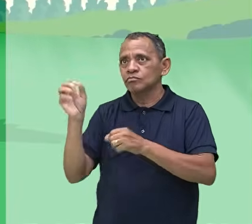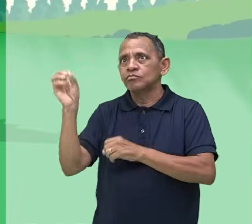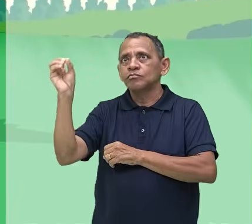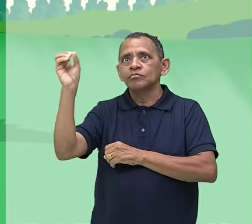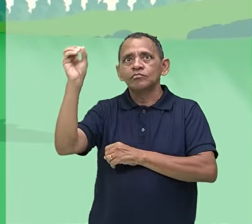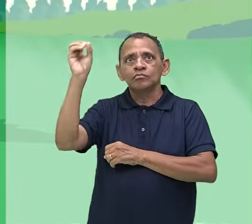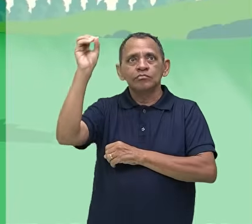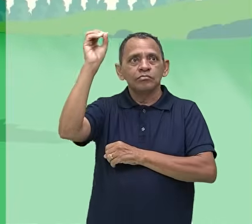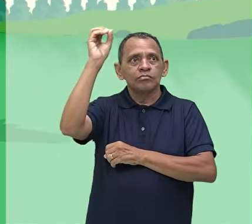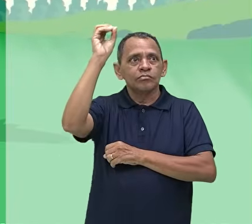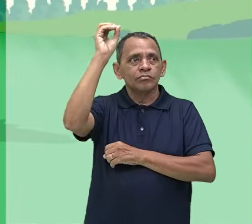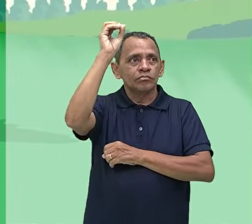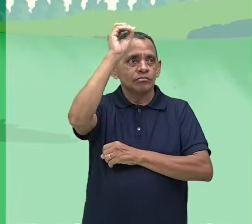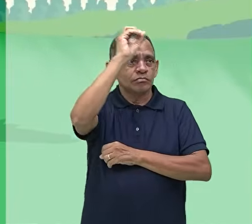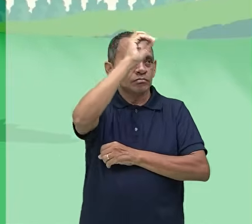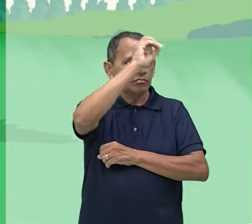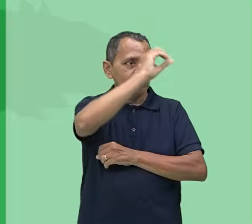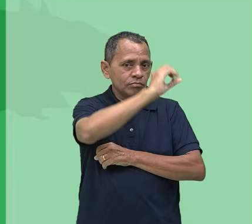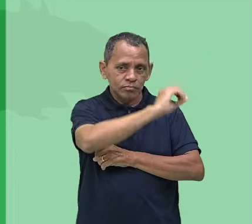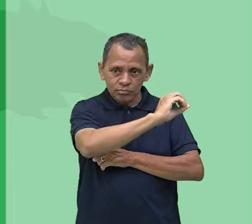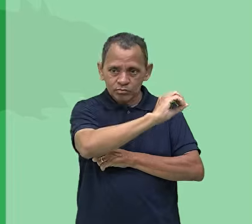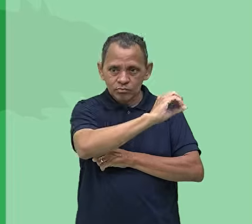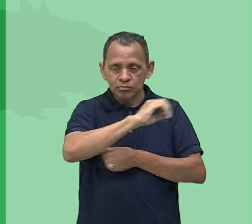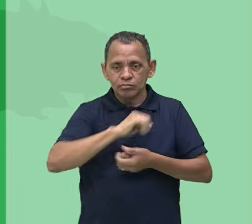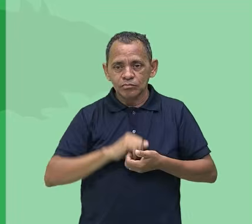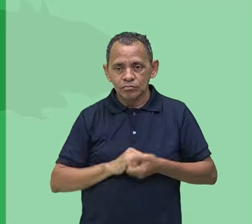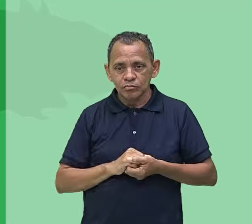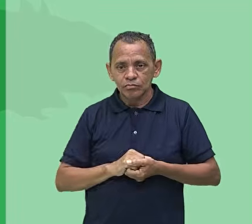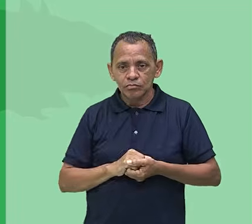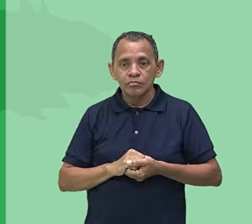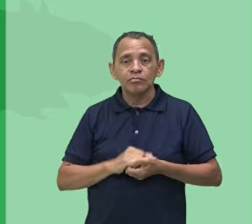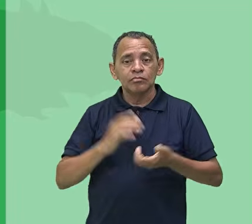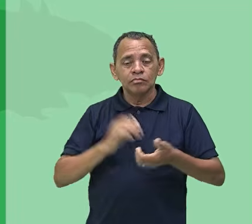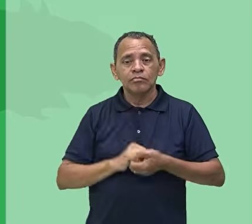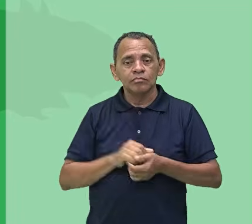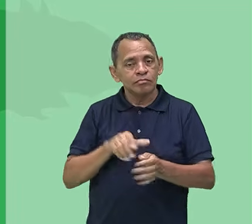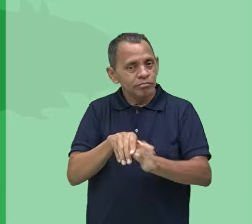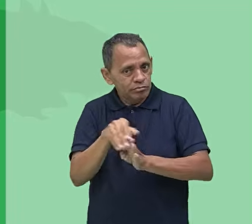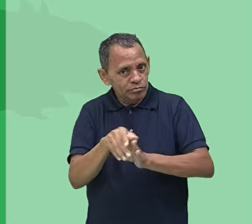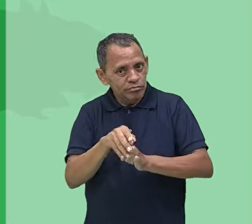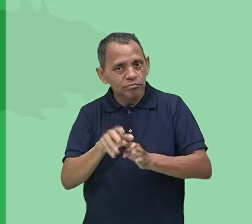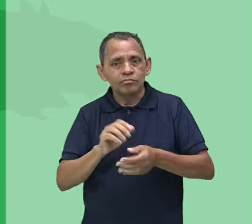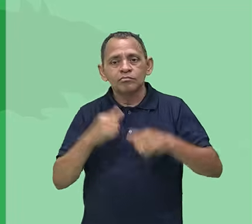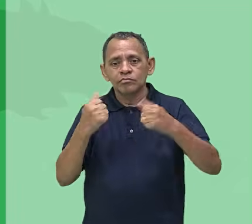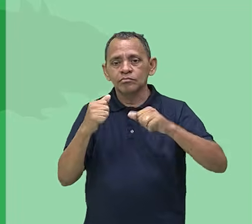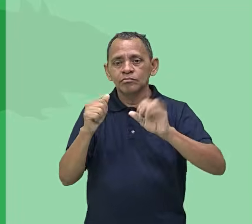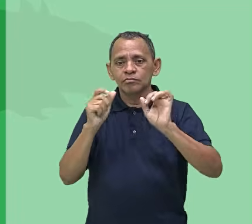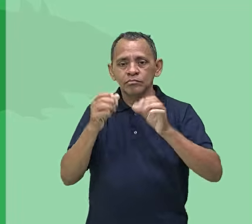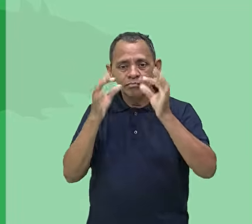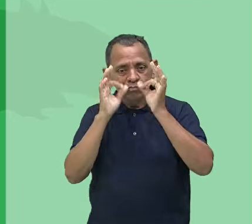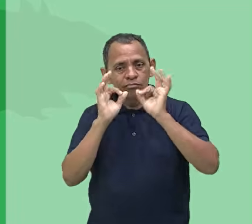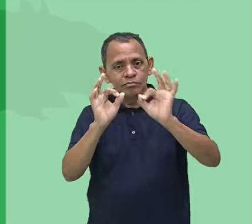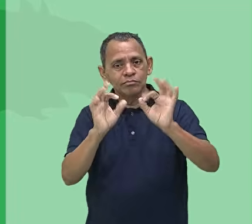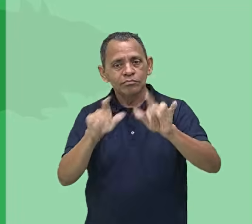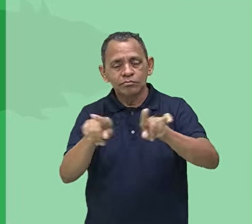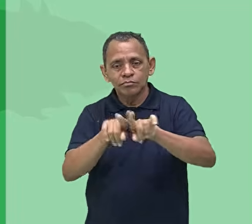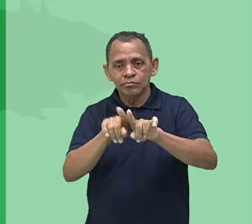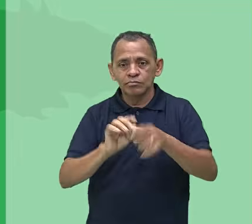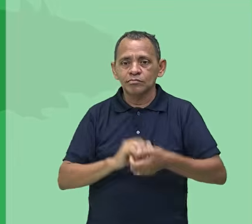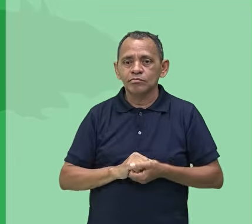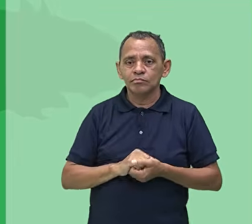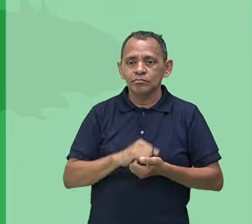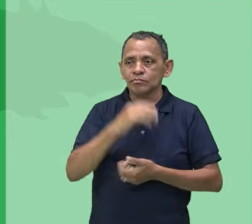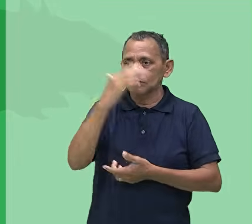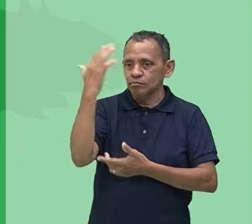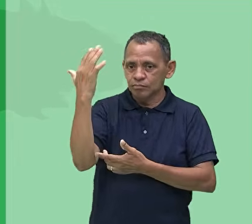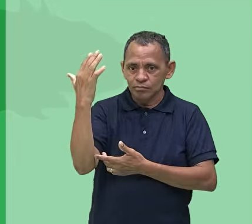se põe do lado oeste. Assim, para nos orientarmos, basta então usarmos o braço esquerdo apontando